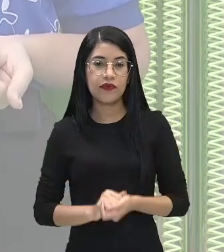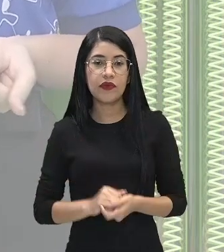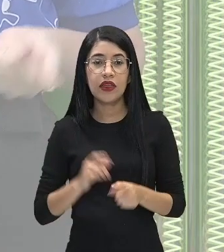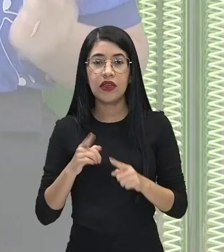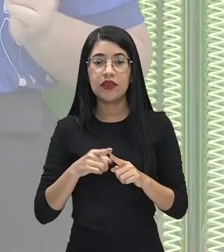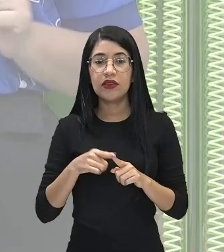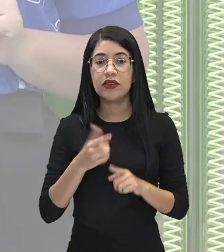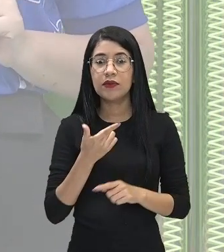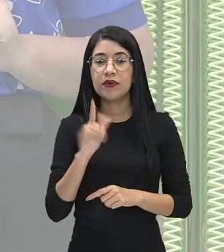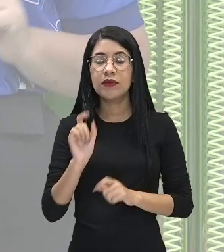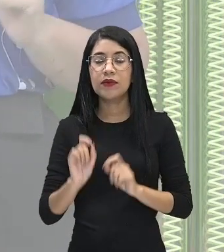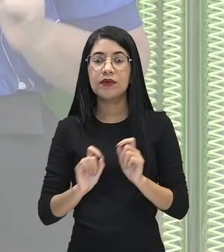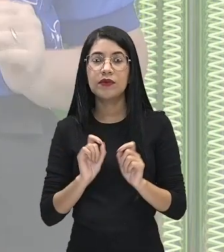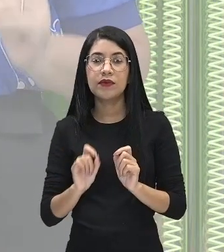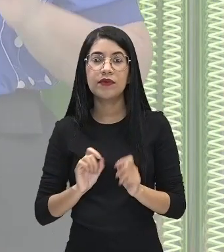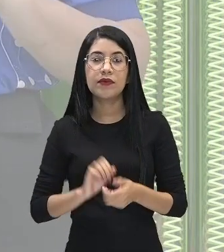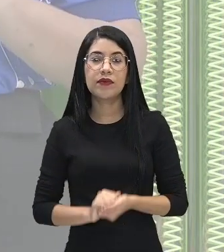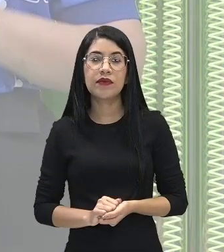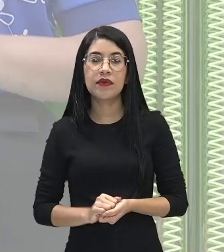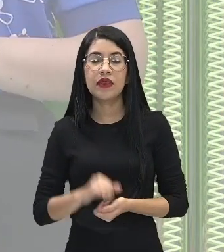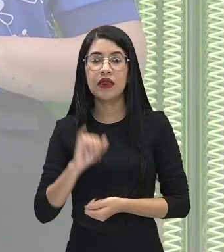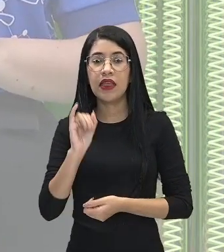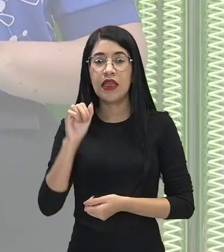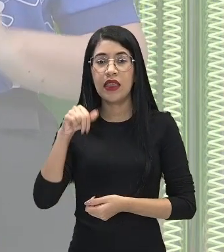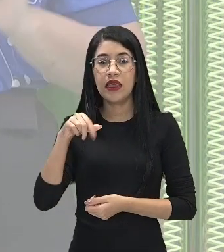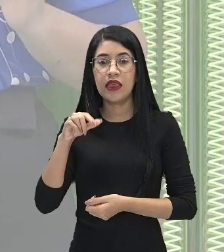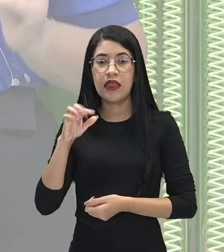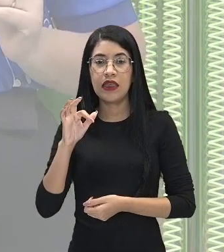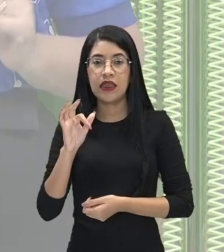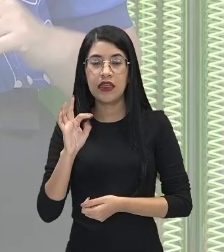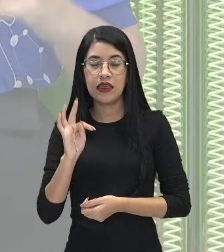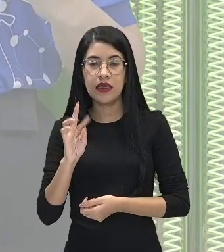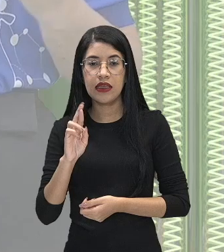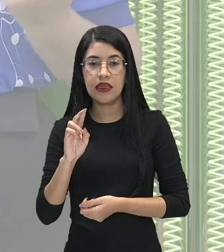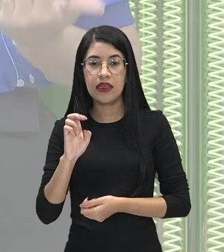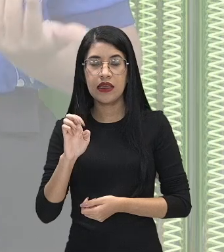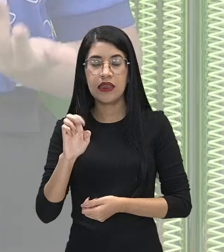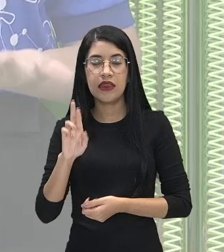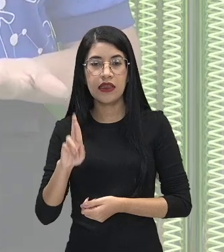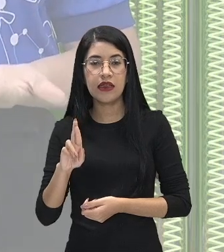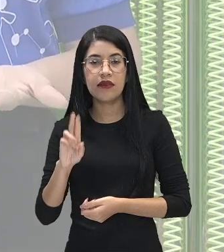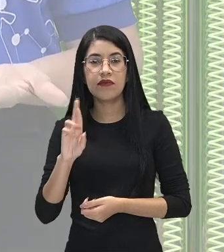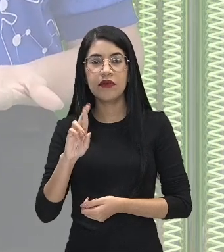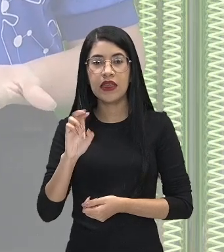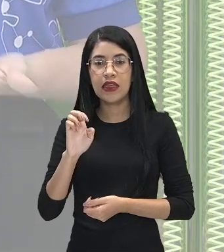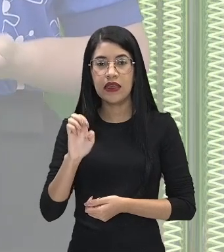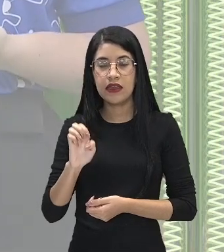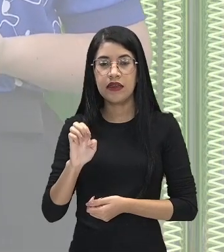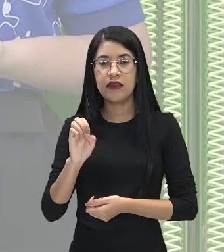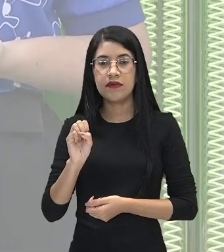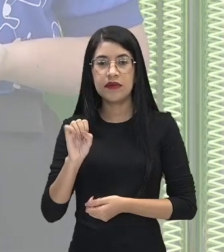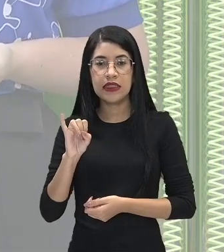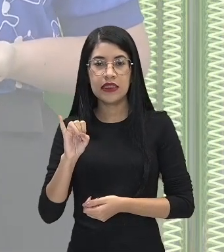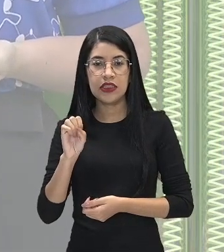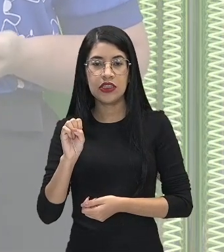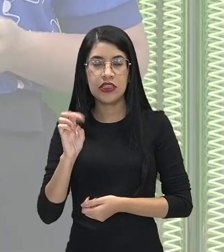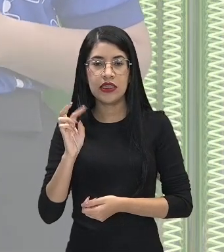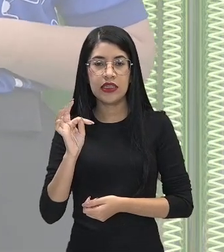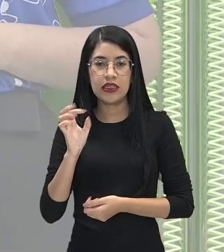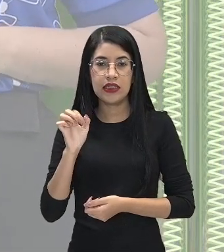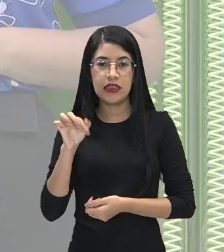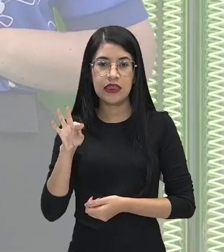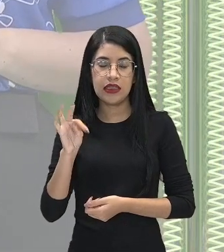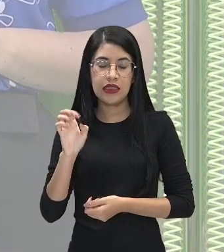de alavanca, que é a alavanca interresistente, ou seja, a força resistente vai estar no meio.